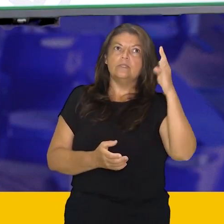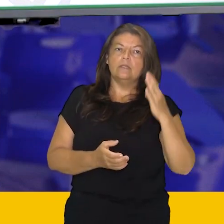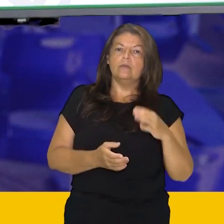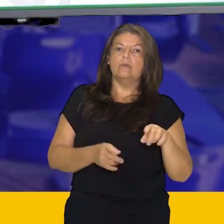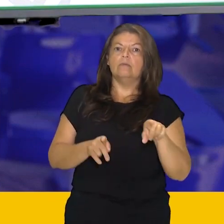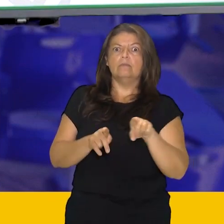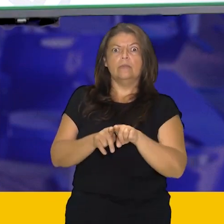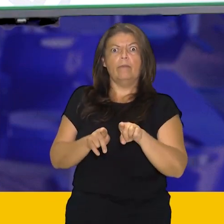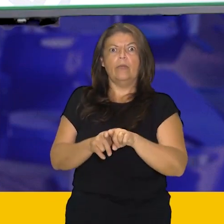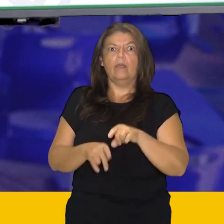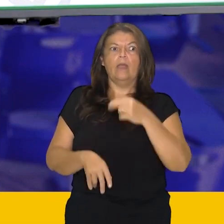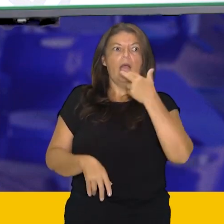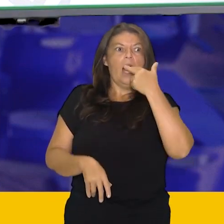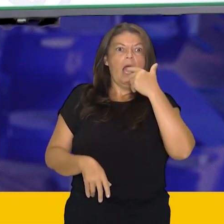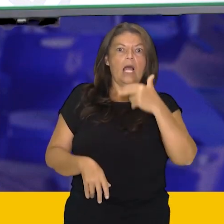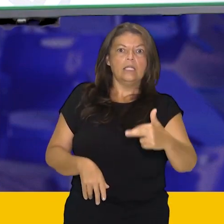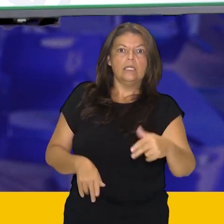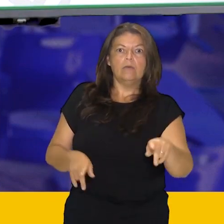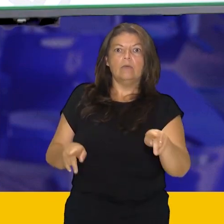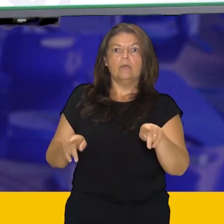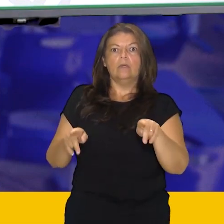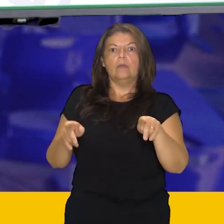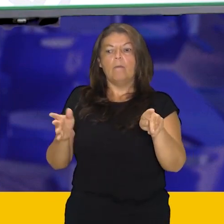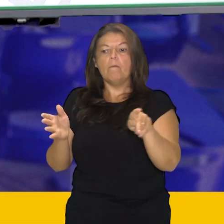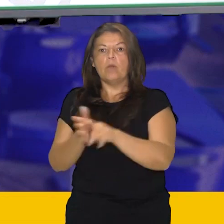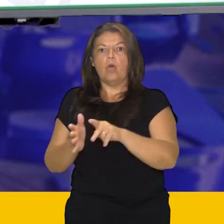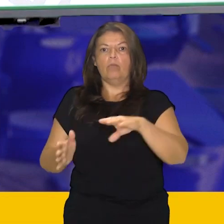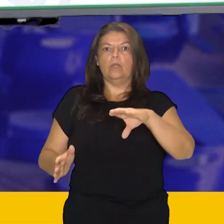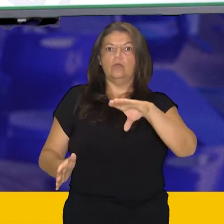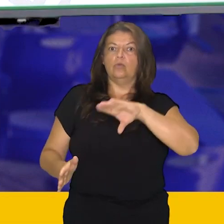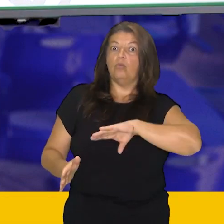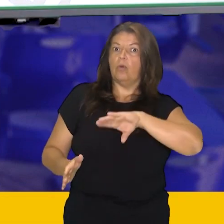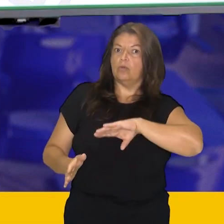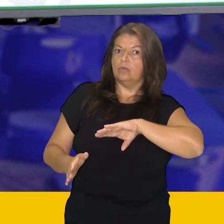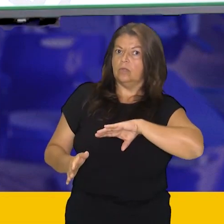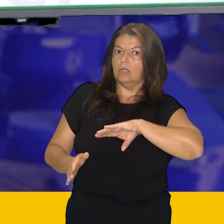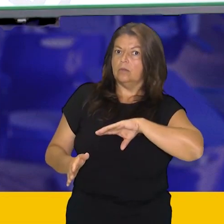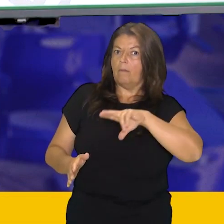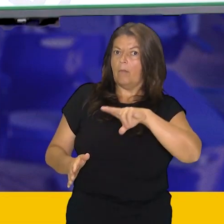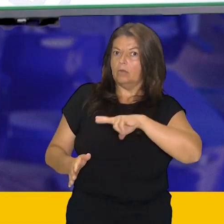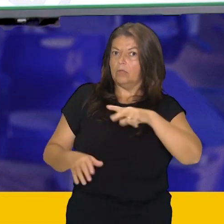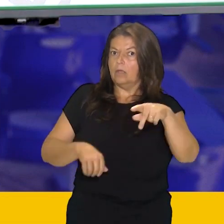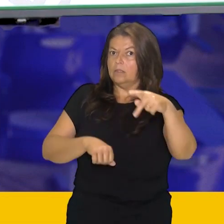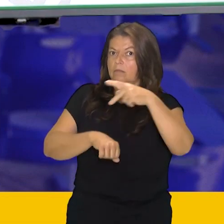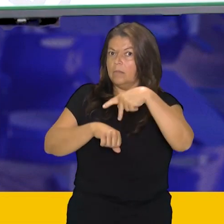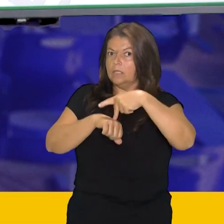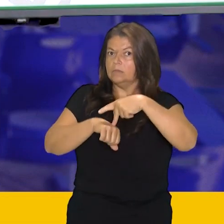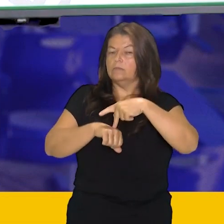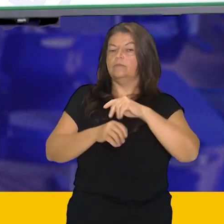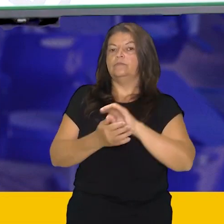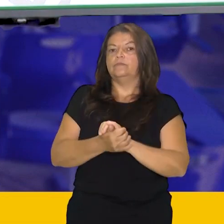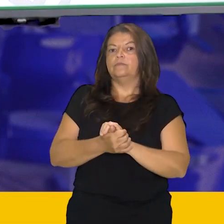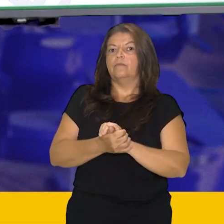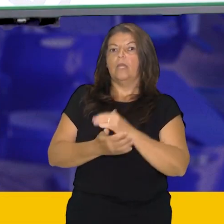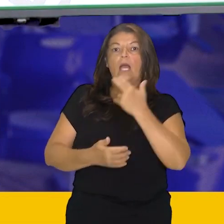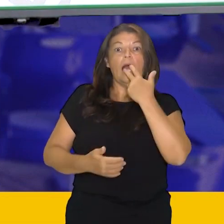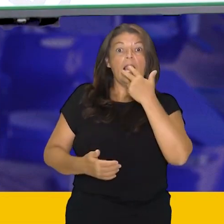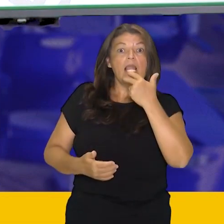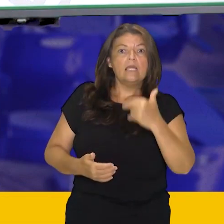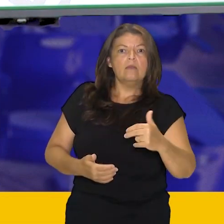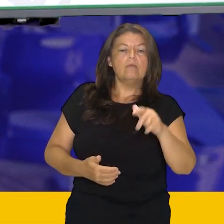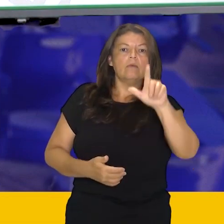do português de Portugal. Isso para os estudiosos, certo? E o que eu queria que vocês percebessem é que a